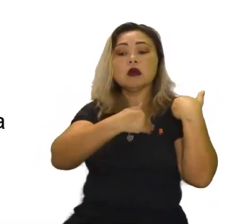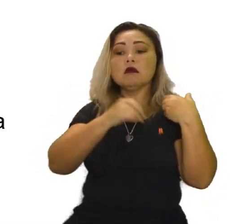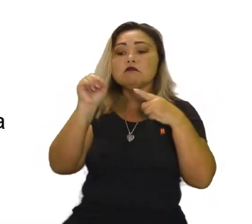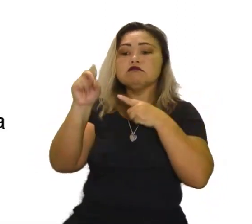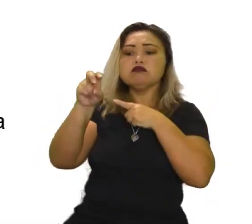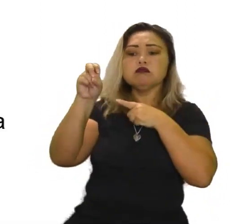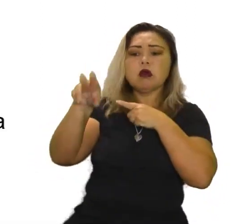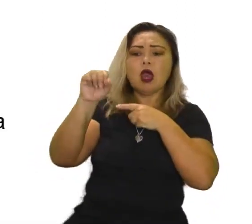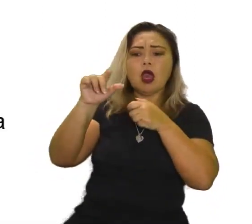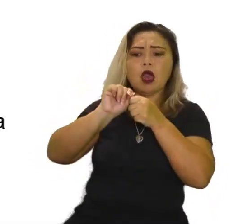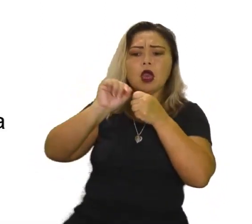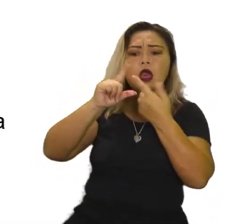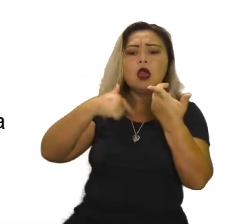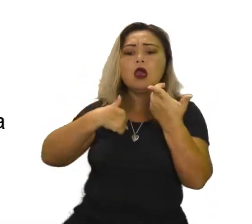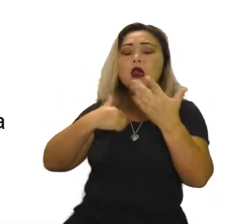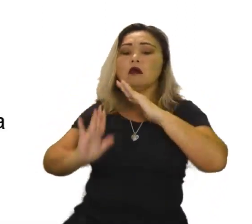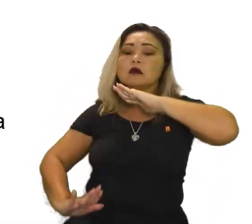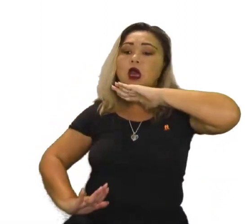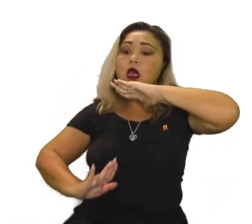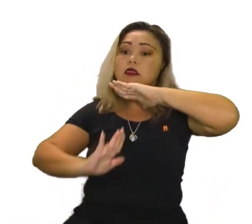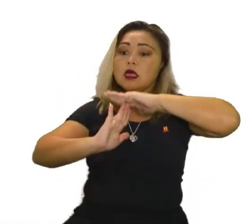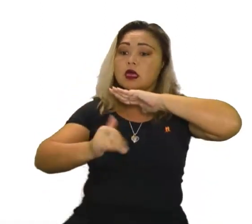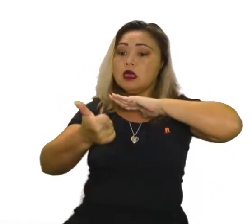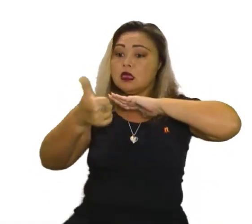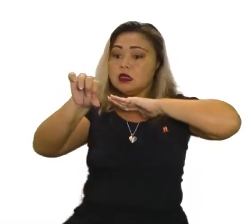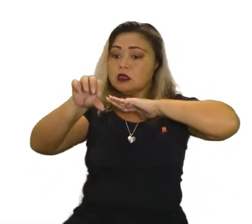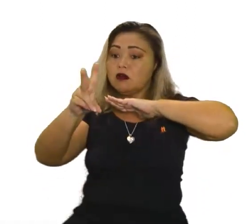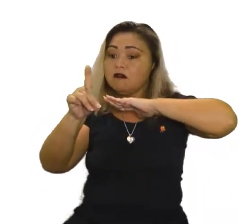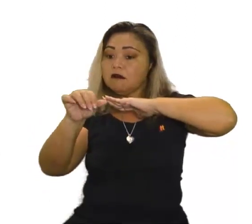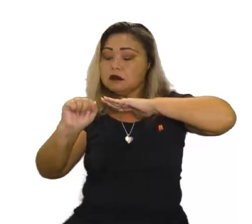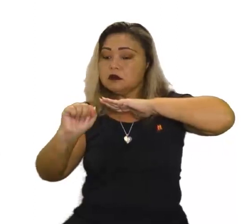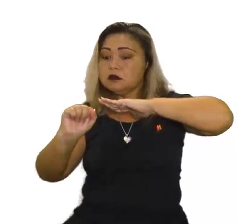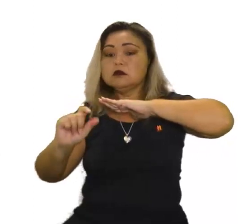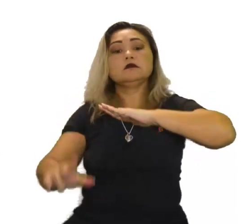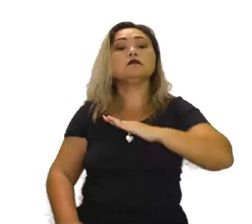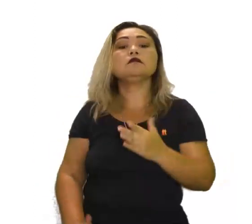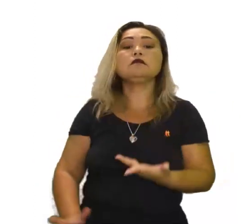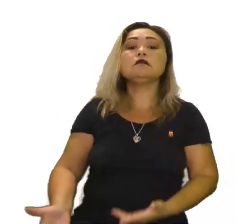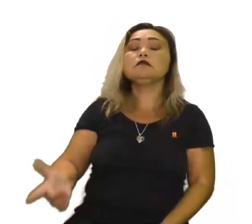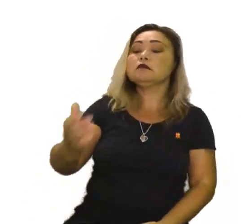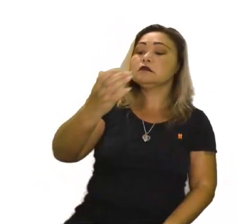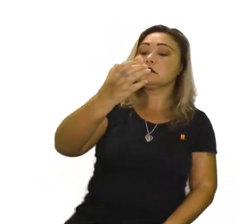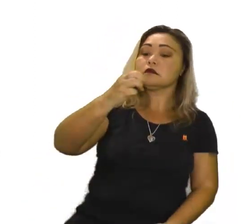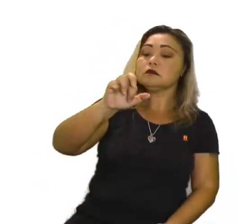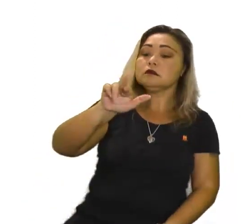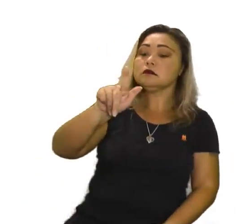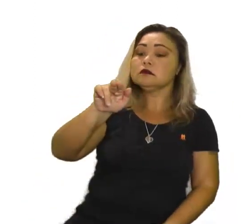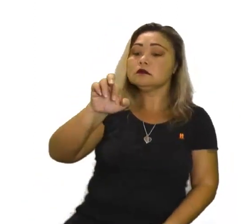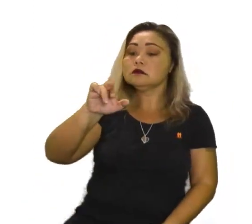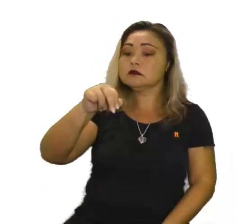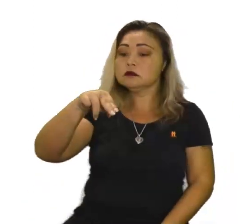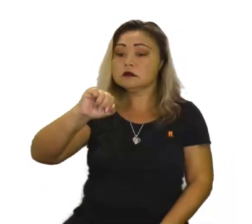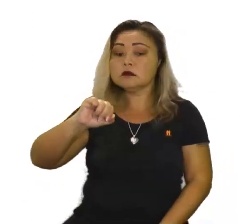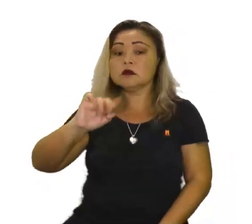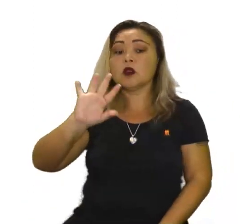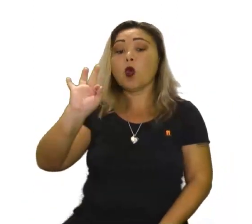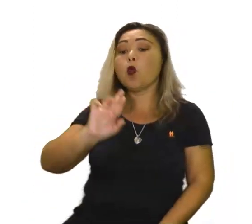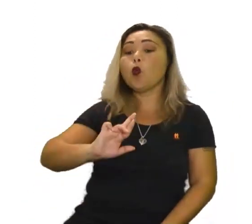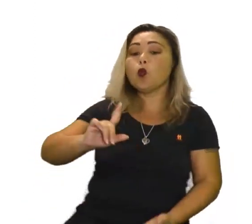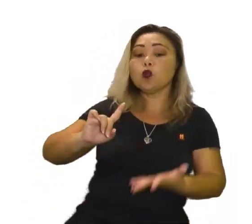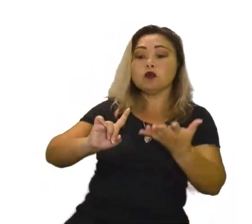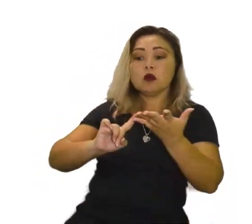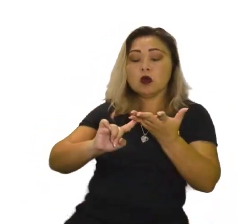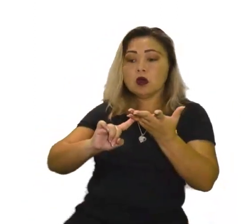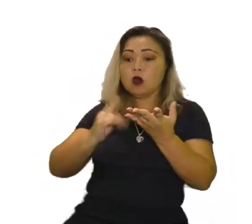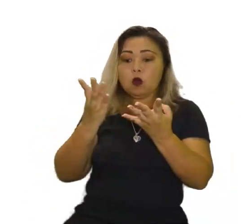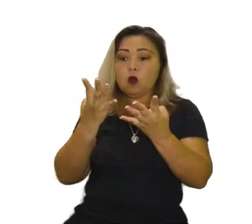atinge a maturidade com 19 dias. As glândulas ciríngeas são em números de